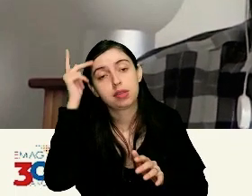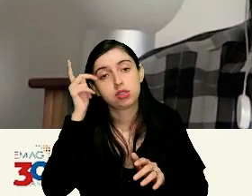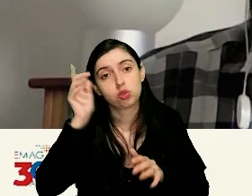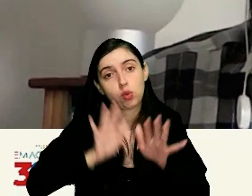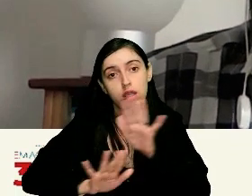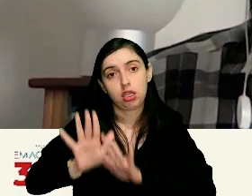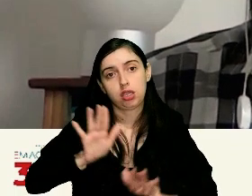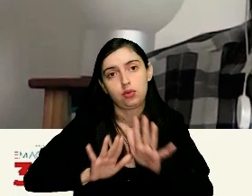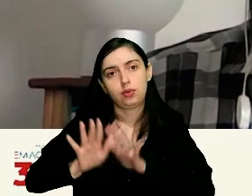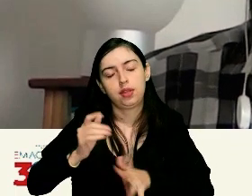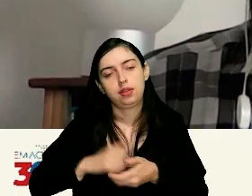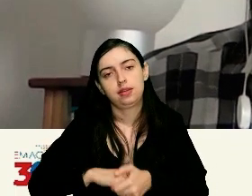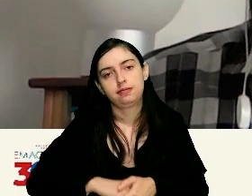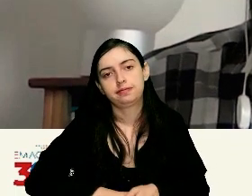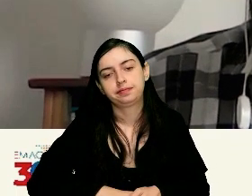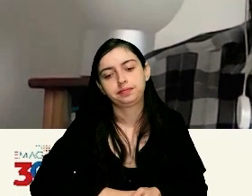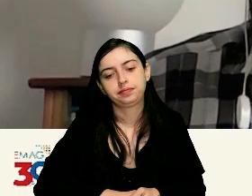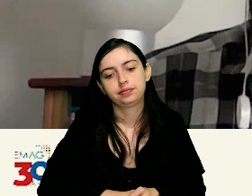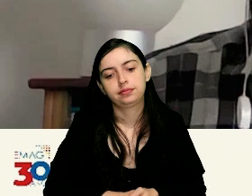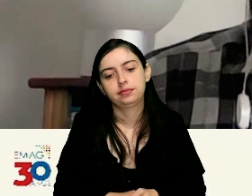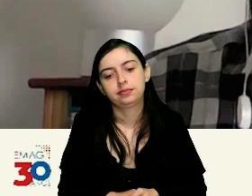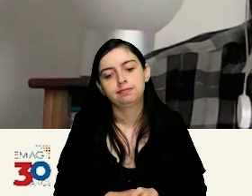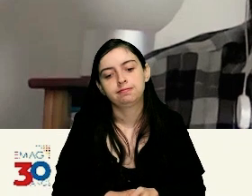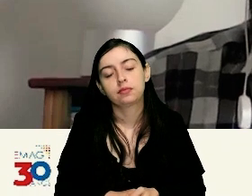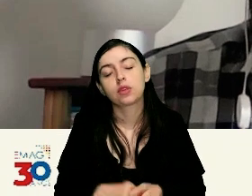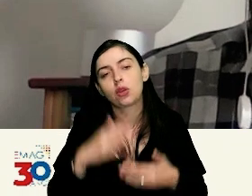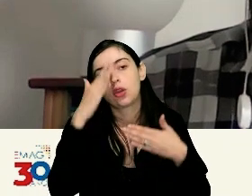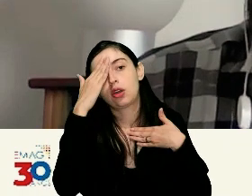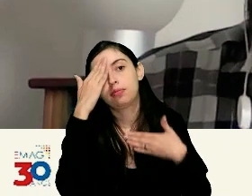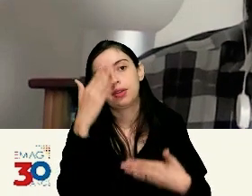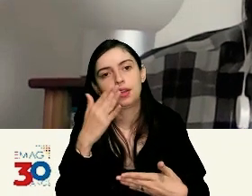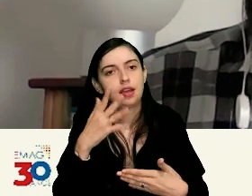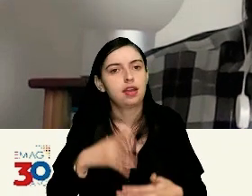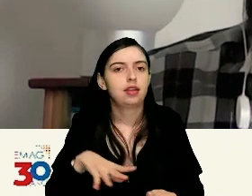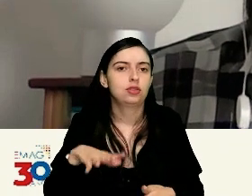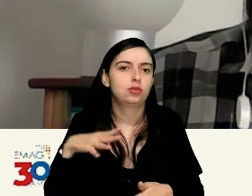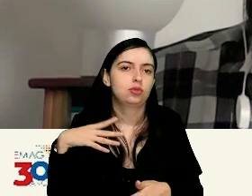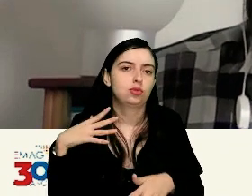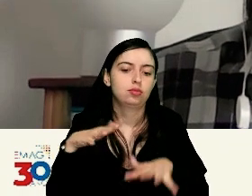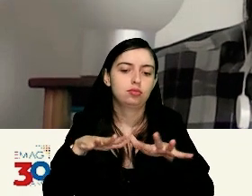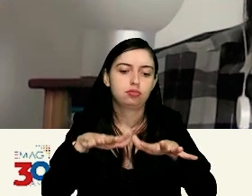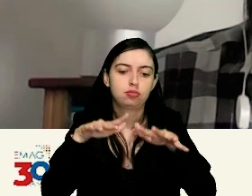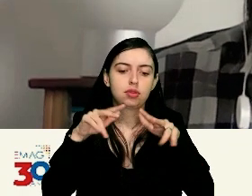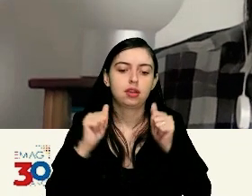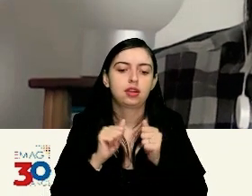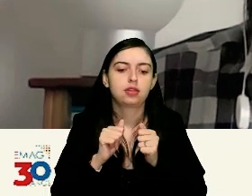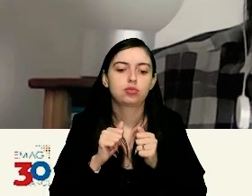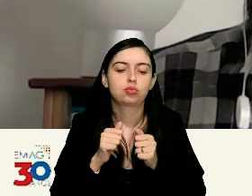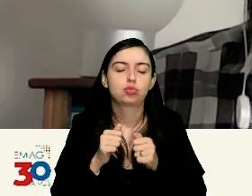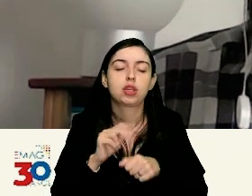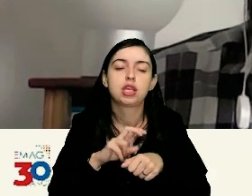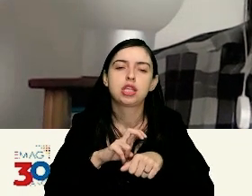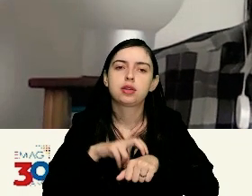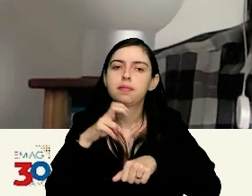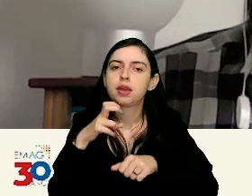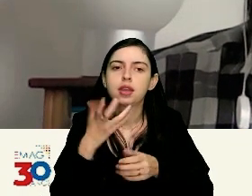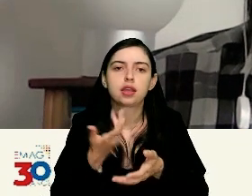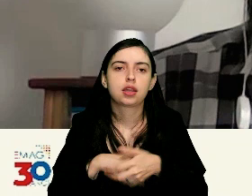Então, obrigado, gente, por estar aqui compartilhando essa manhã com vocês aqui.